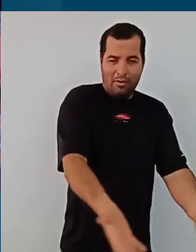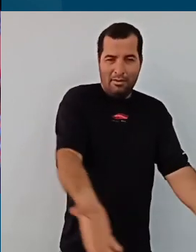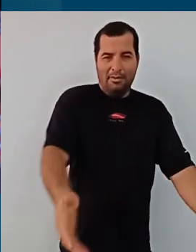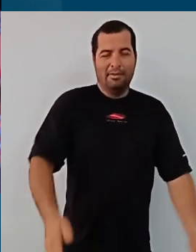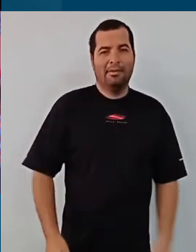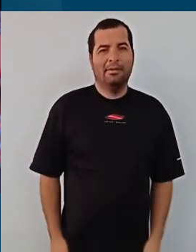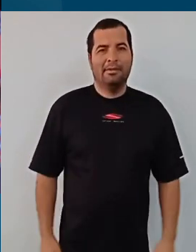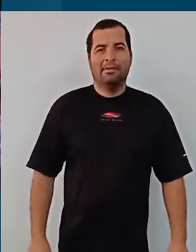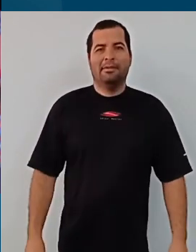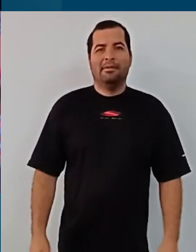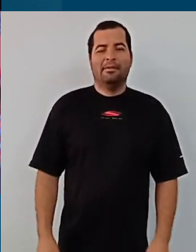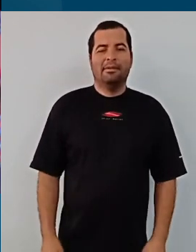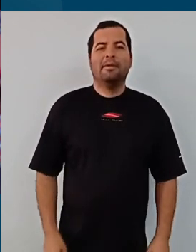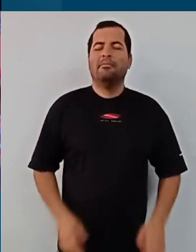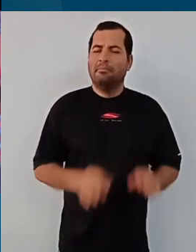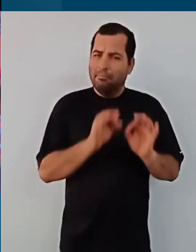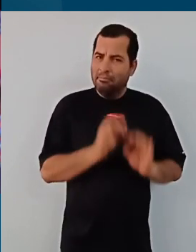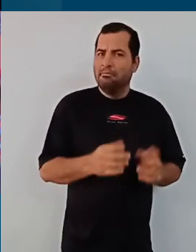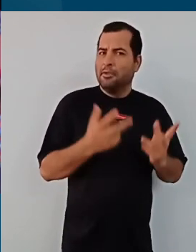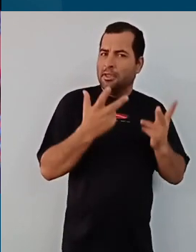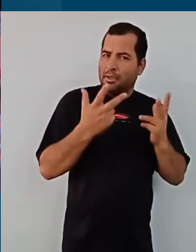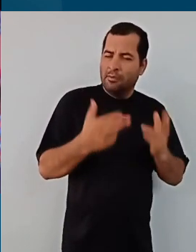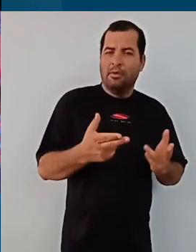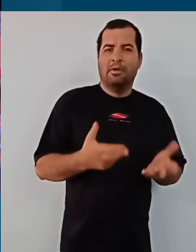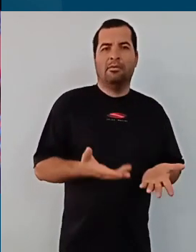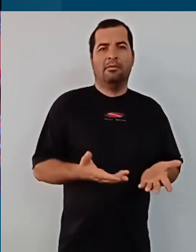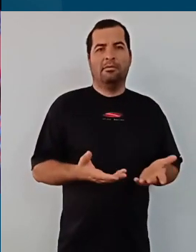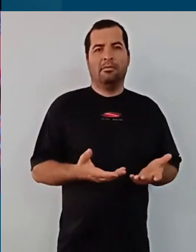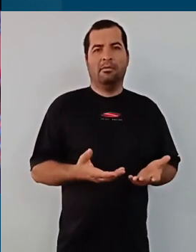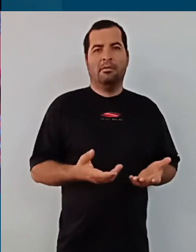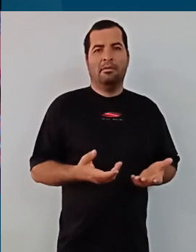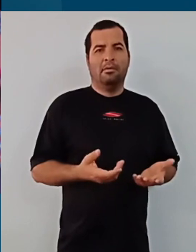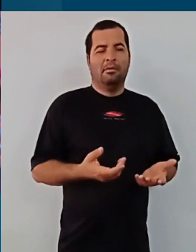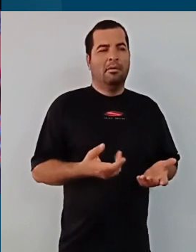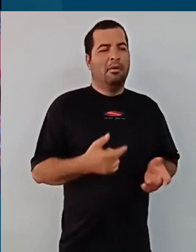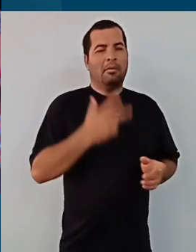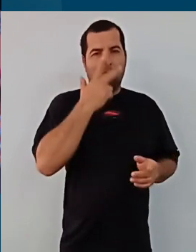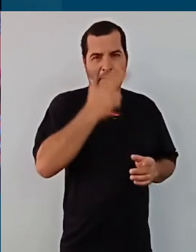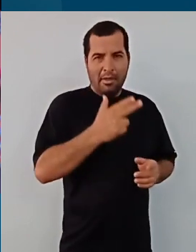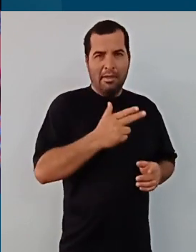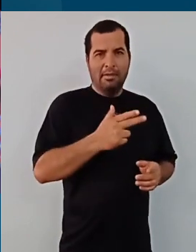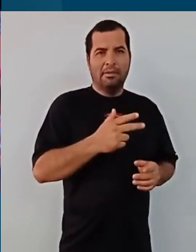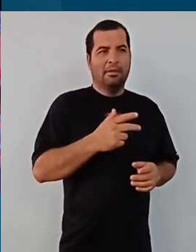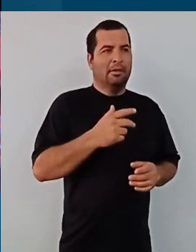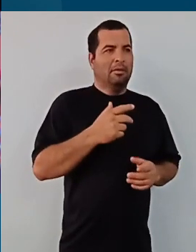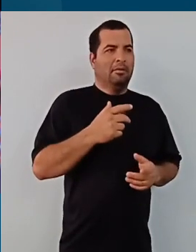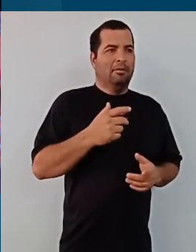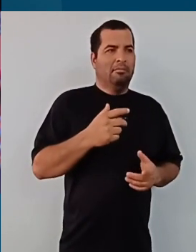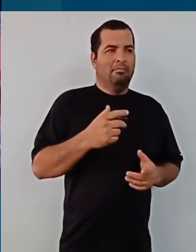tem, de fato, essa concepção de que um tempo mais alargado